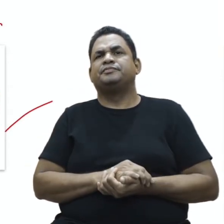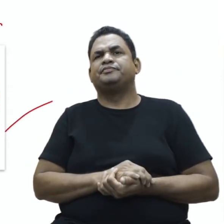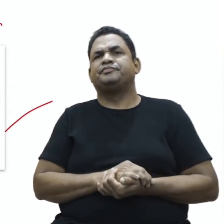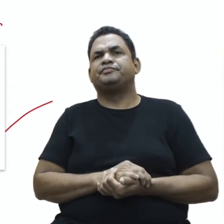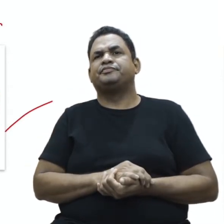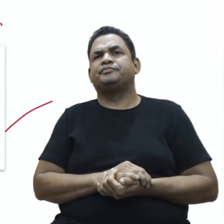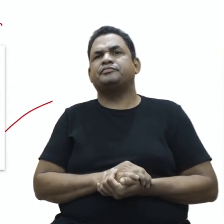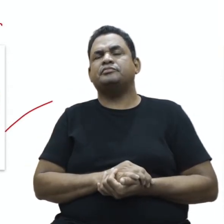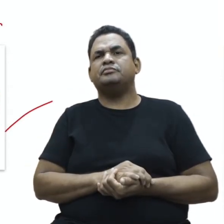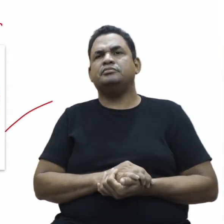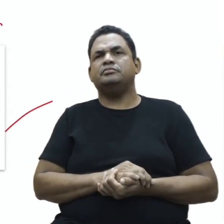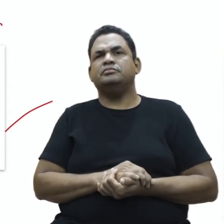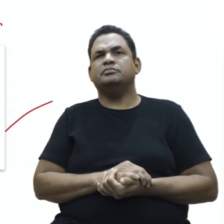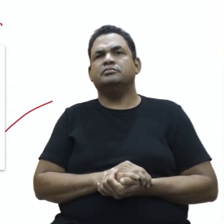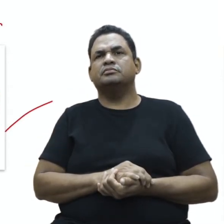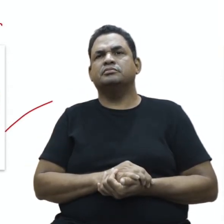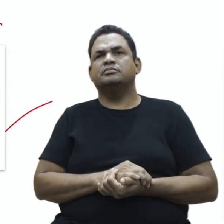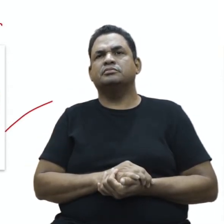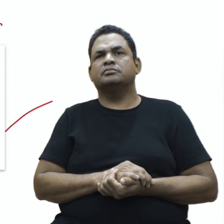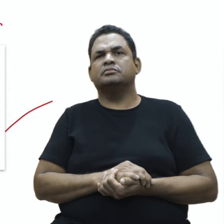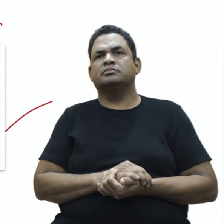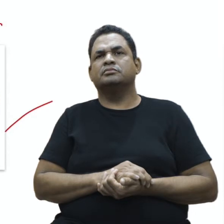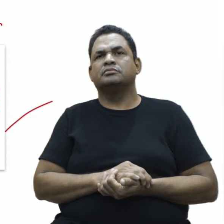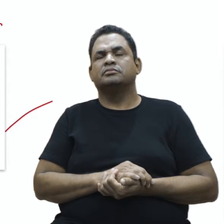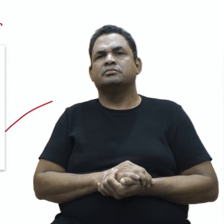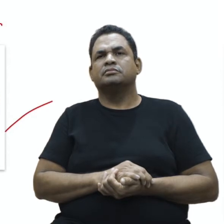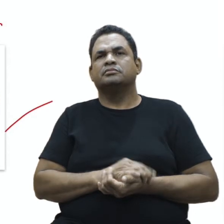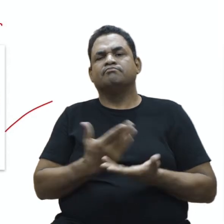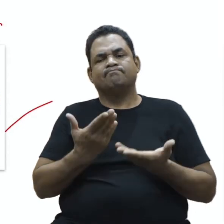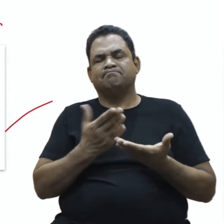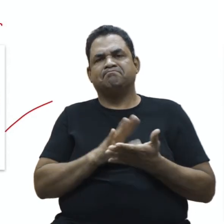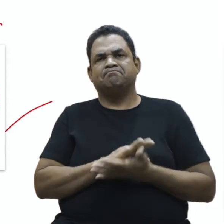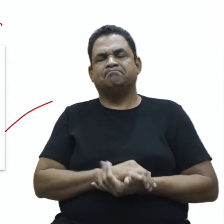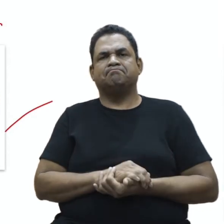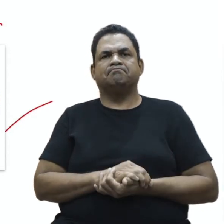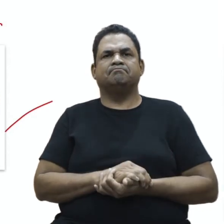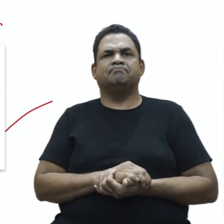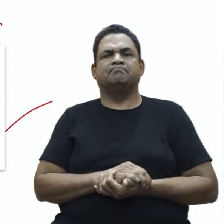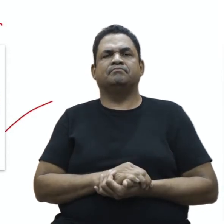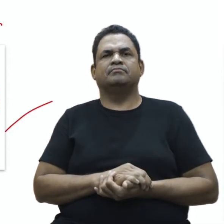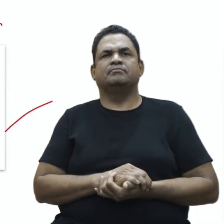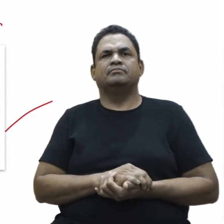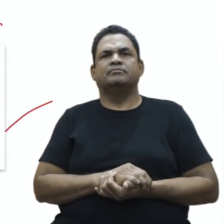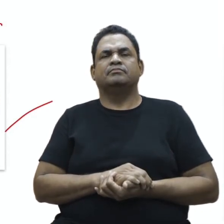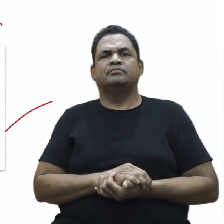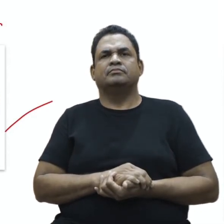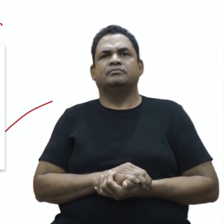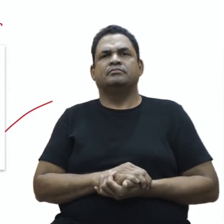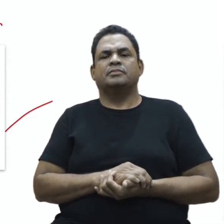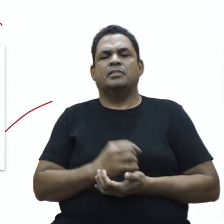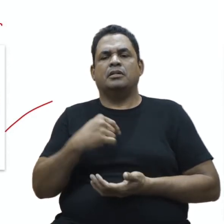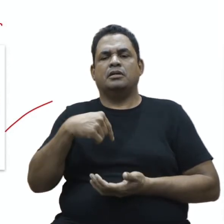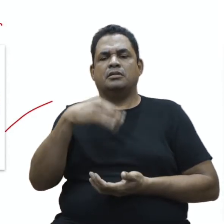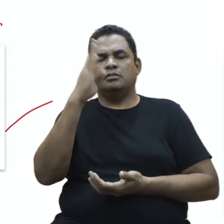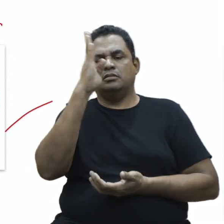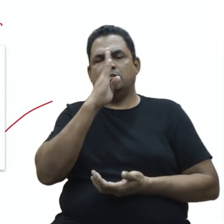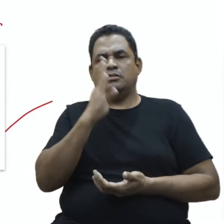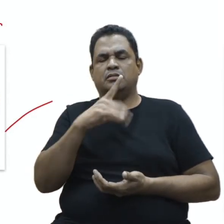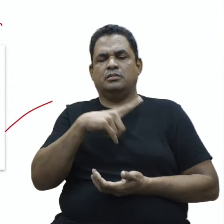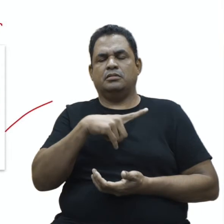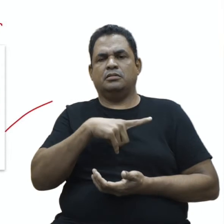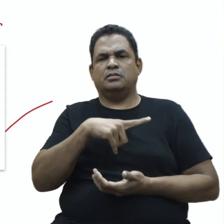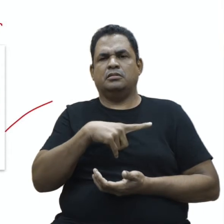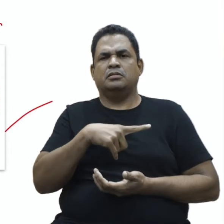deveria estar em azul e esquerda em vermelho, né? Mas tudo bem. Aqui no Brasil, a gente tem muito, cada